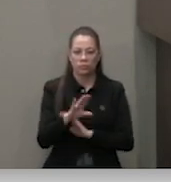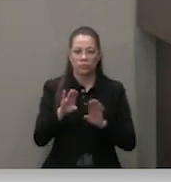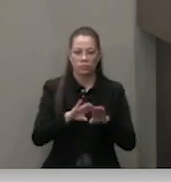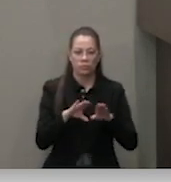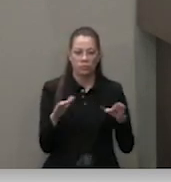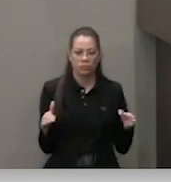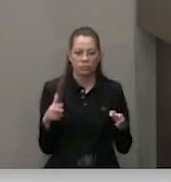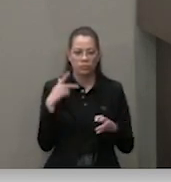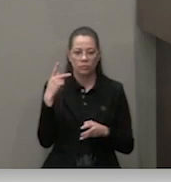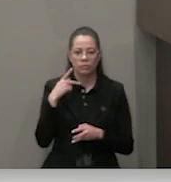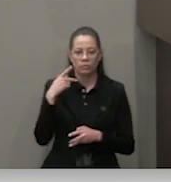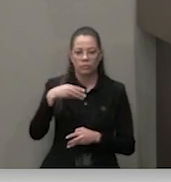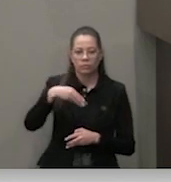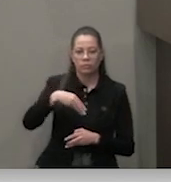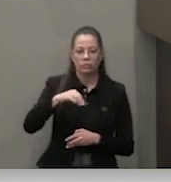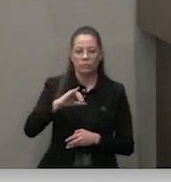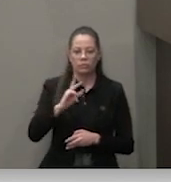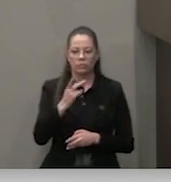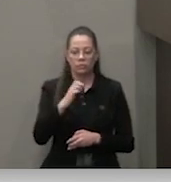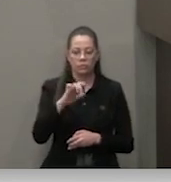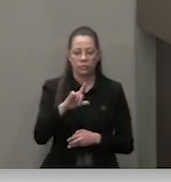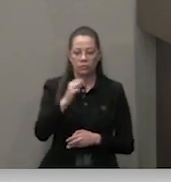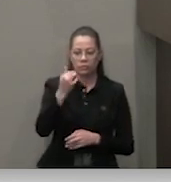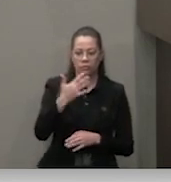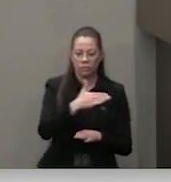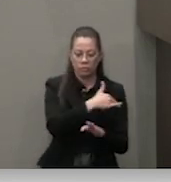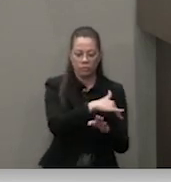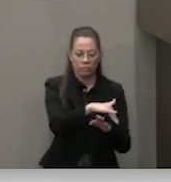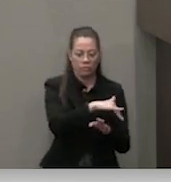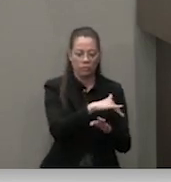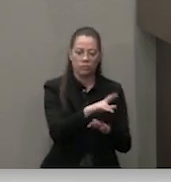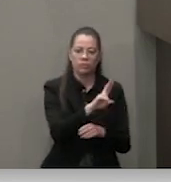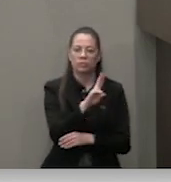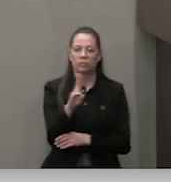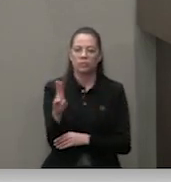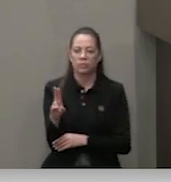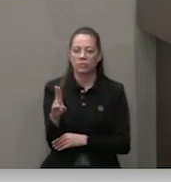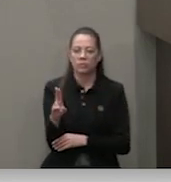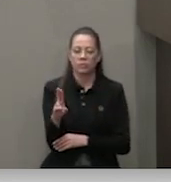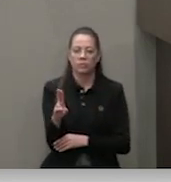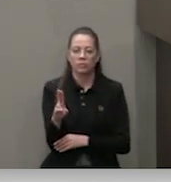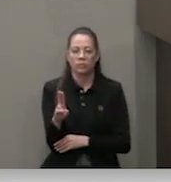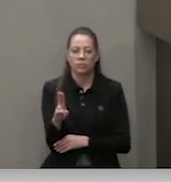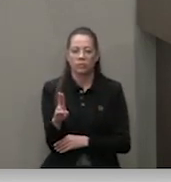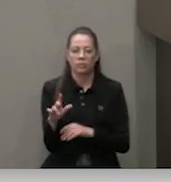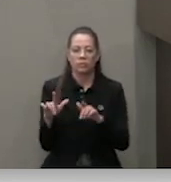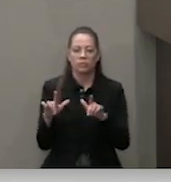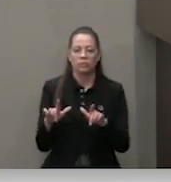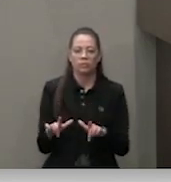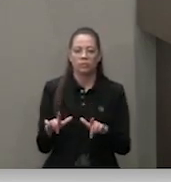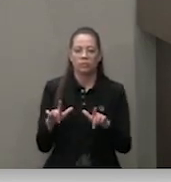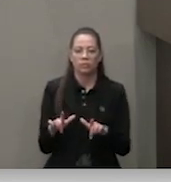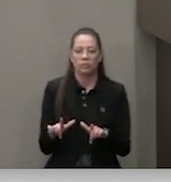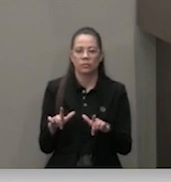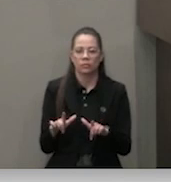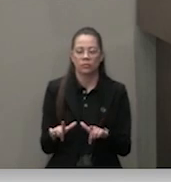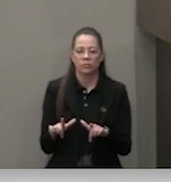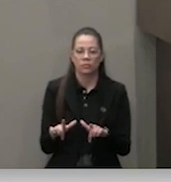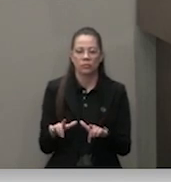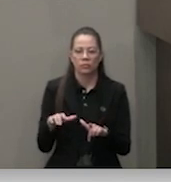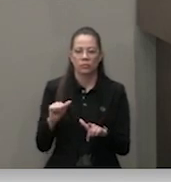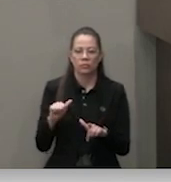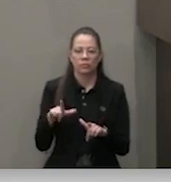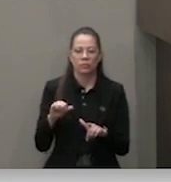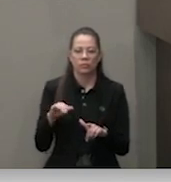gabinete do vereador Michel oliveiraa que denomina a via pública Municipal Rua C localizada no loteamento Residencial